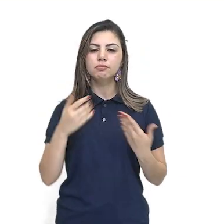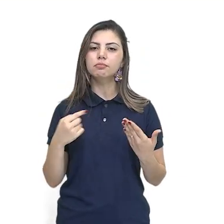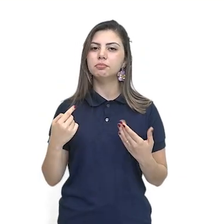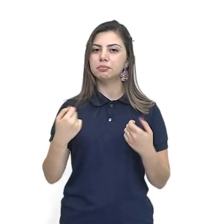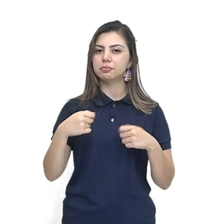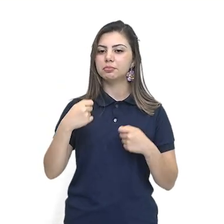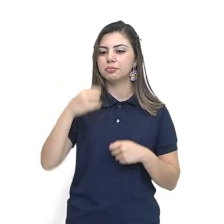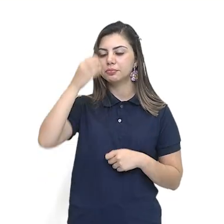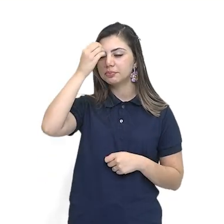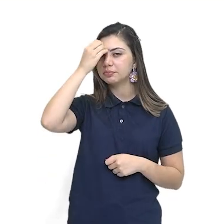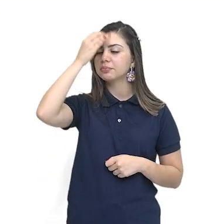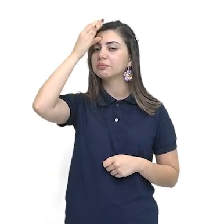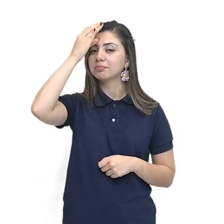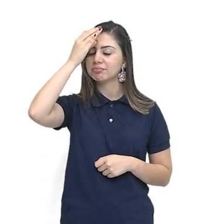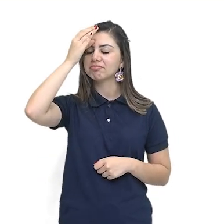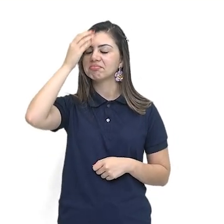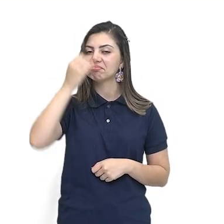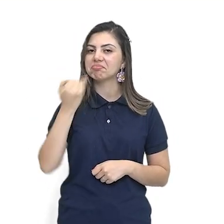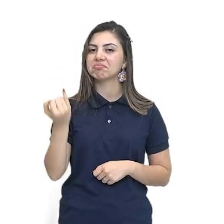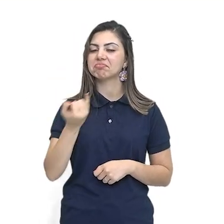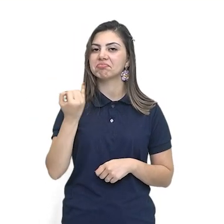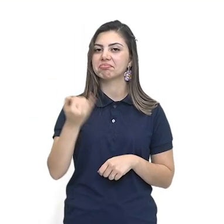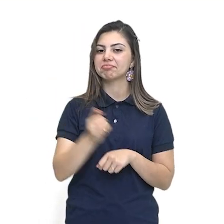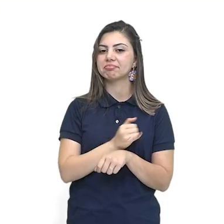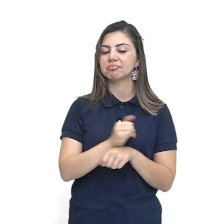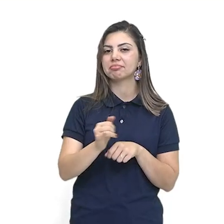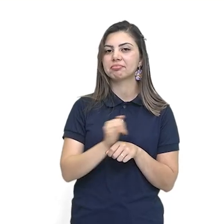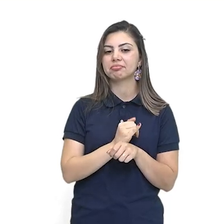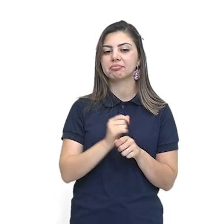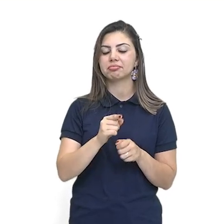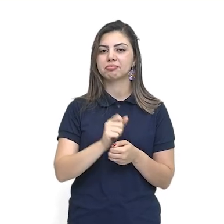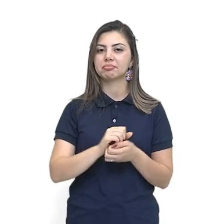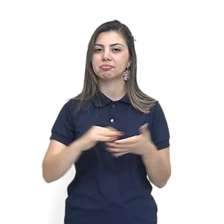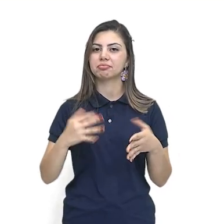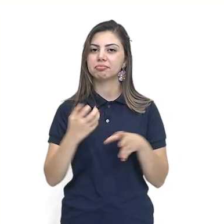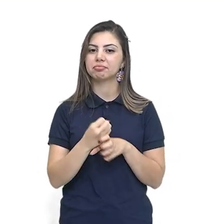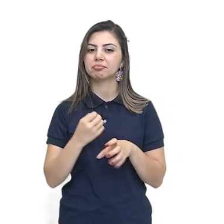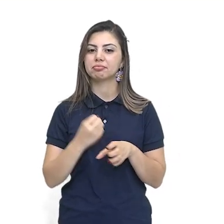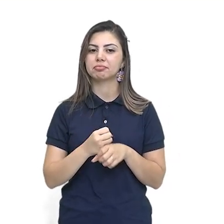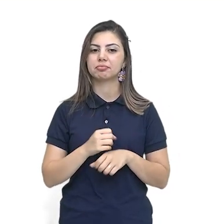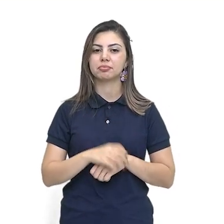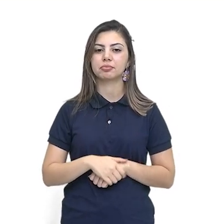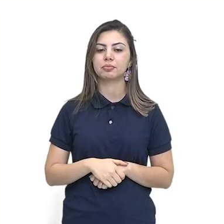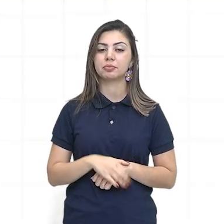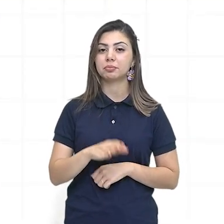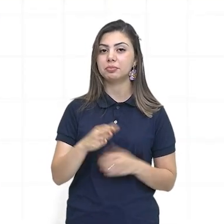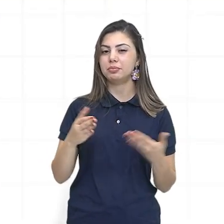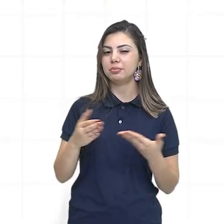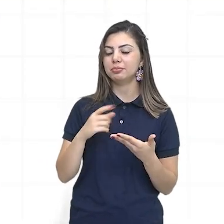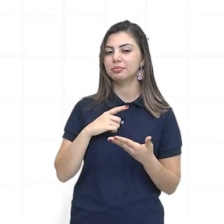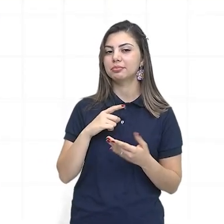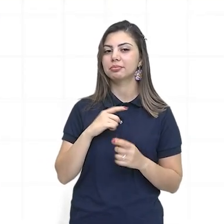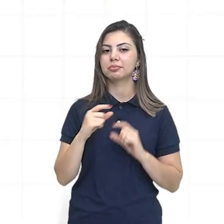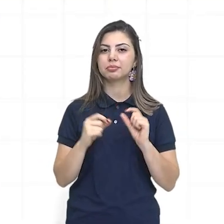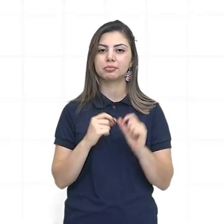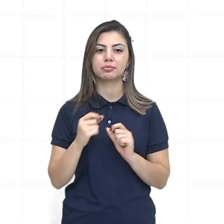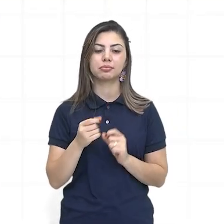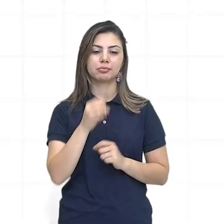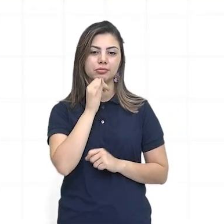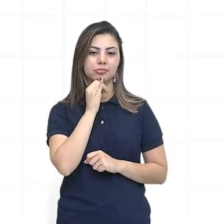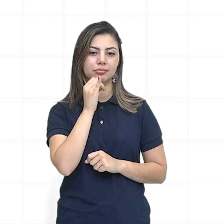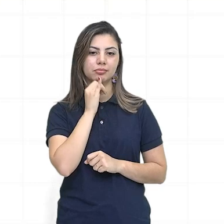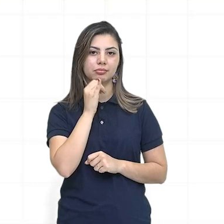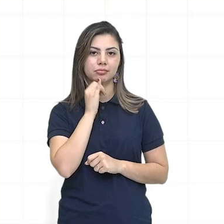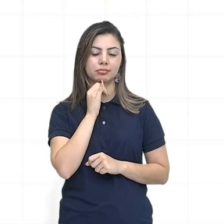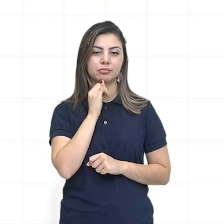conhecimento e dominar essas habilidades é uma ferramenta muito poderosa na resolução de problemas. E por falar em problemas, Vamos falar